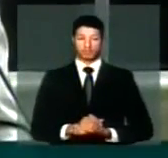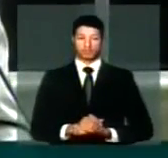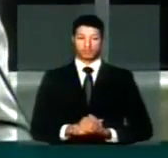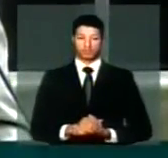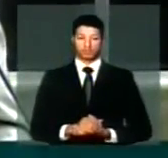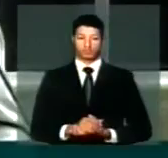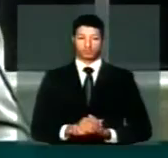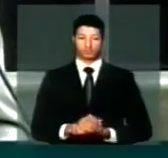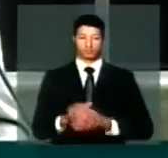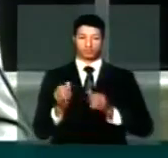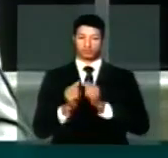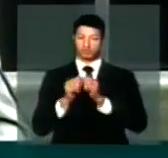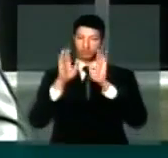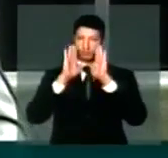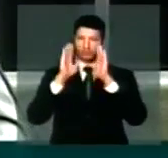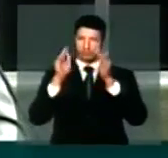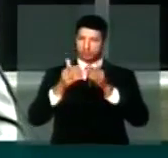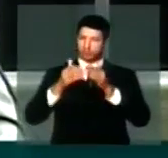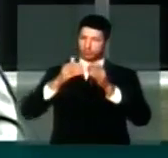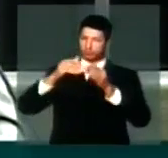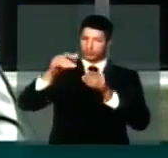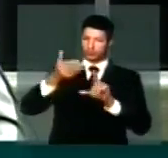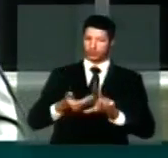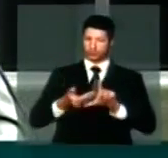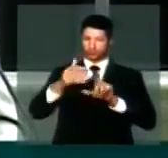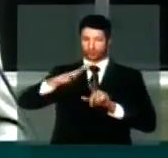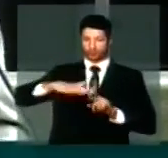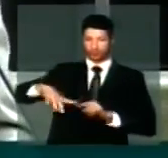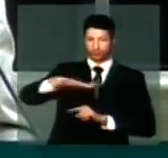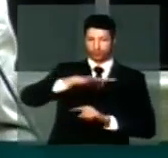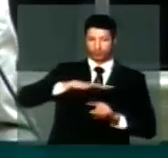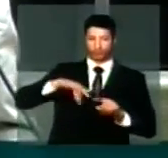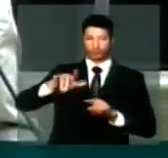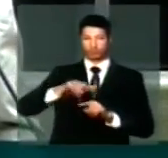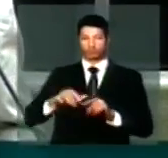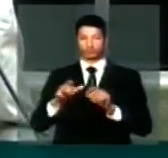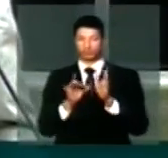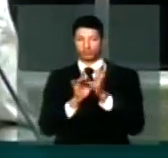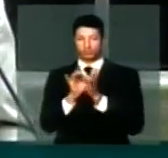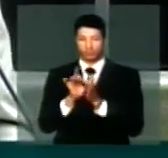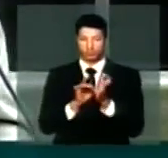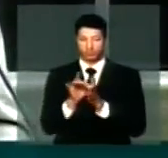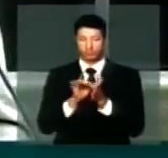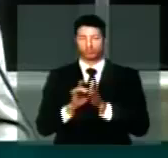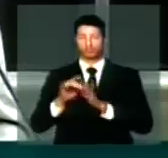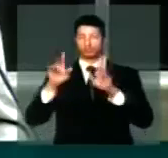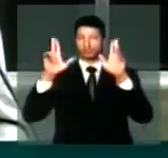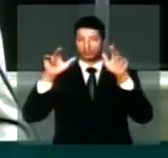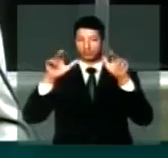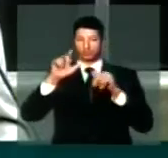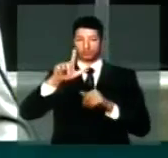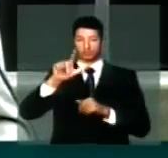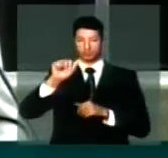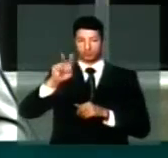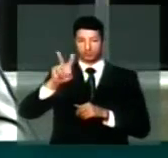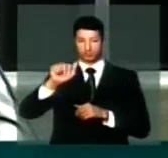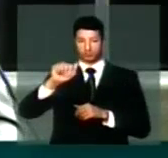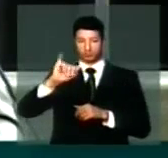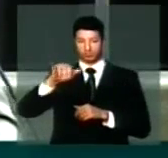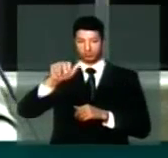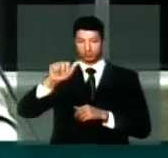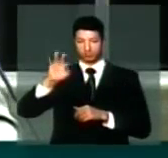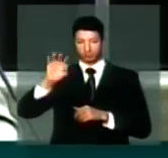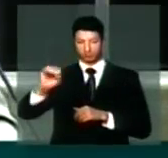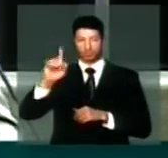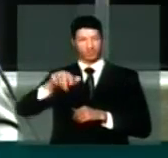Um espectro ronda o Congresso Nacional. É o fantasma da Lava Jato.